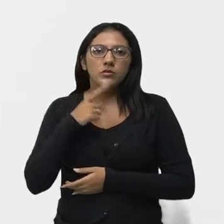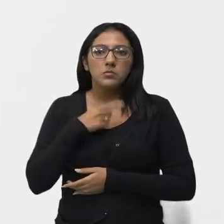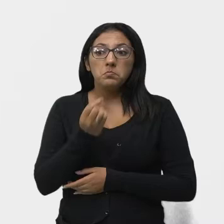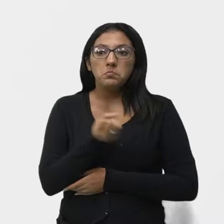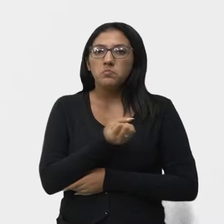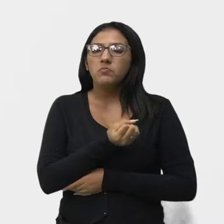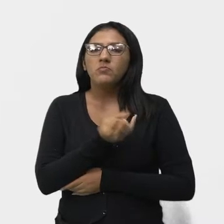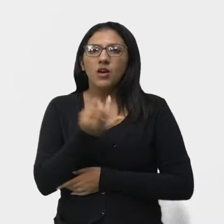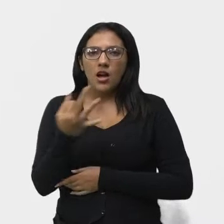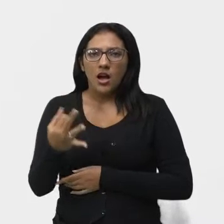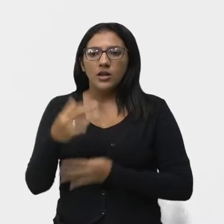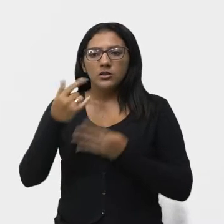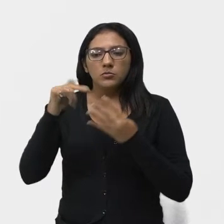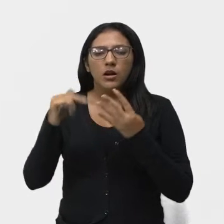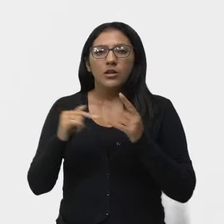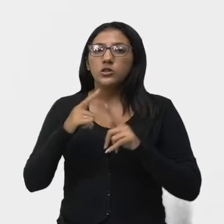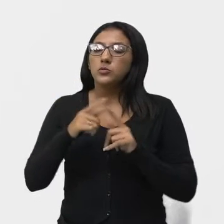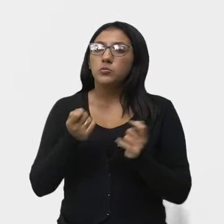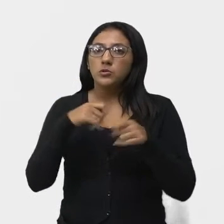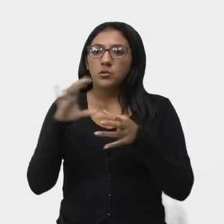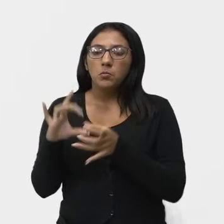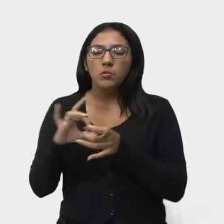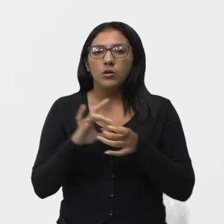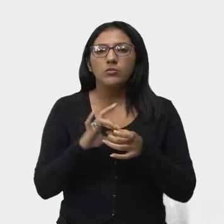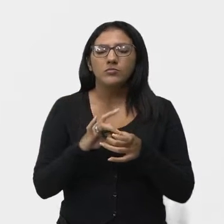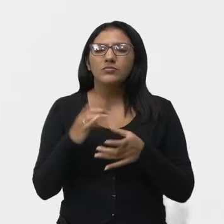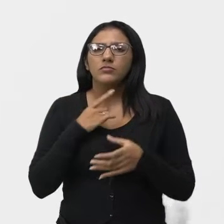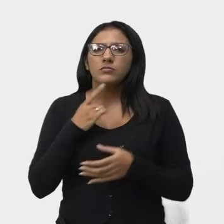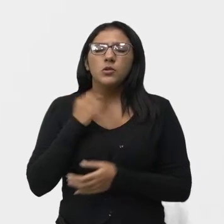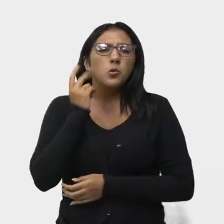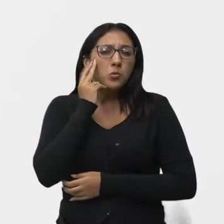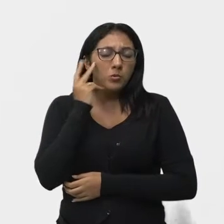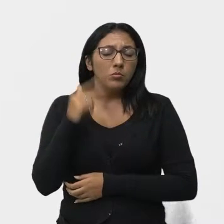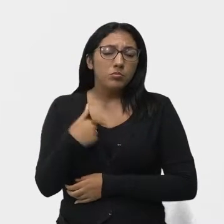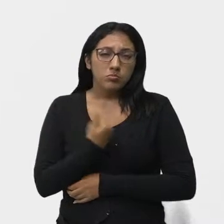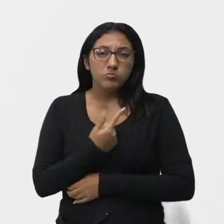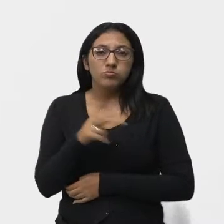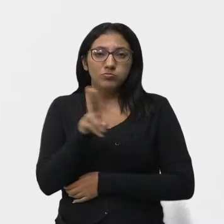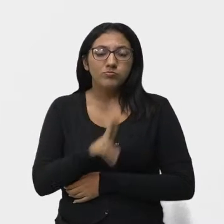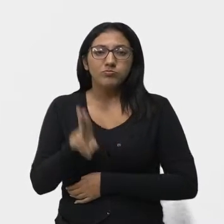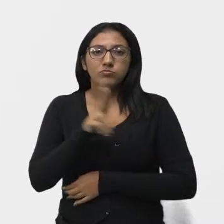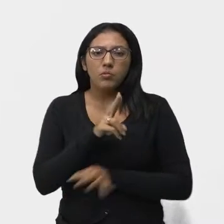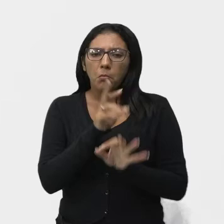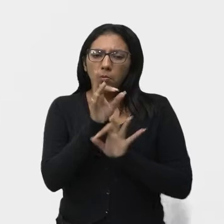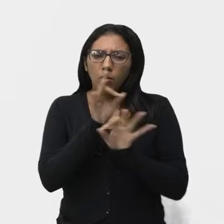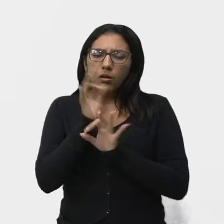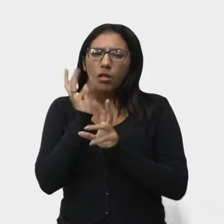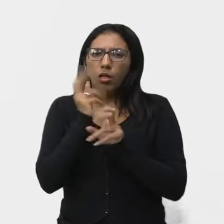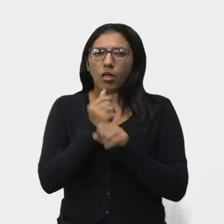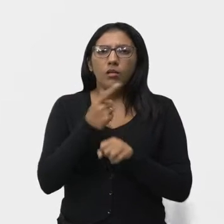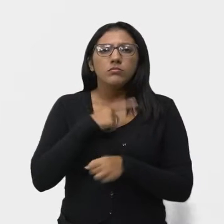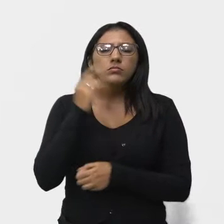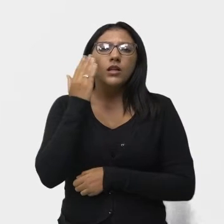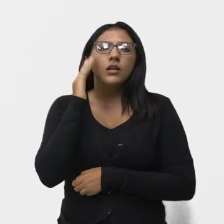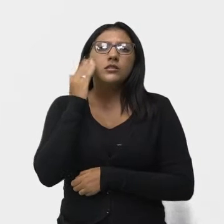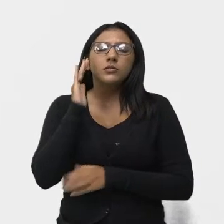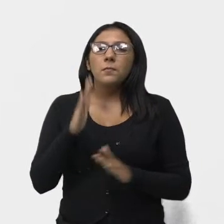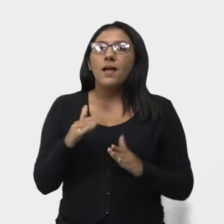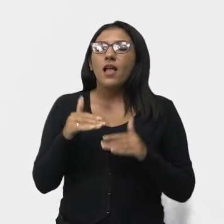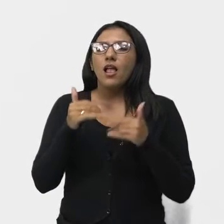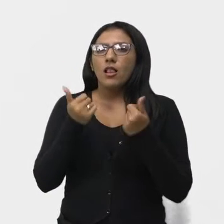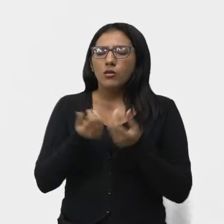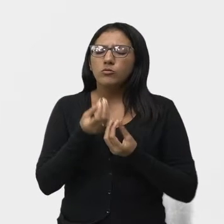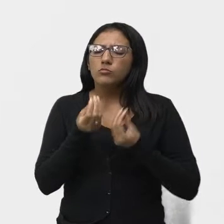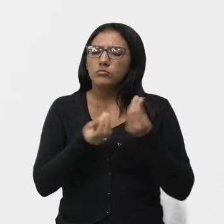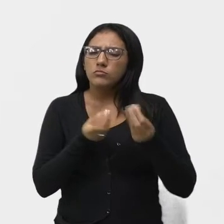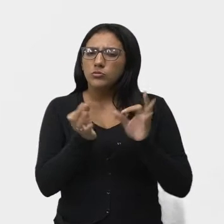grandeza relacionada e é bastante comum realizarmos a comparação entre essas grandezas para entender melhor o